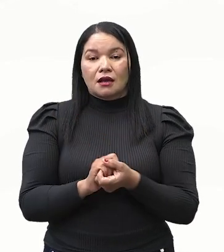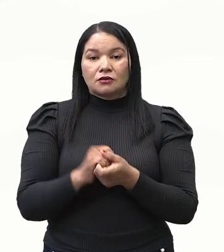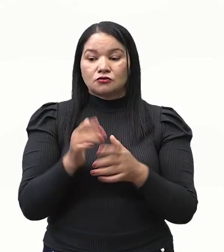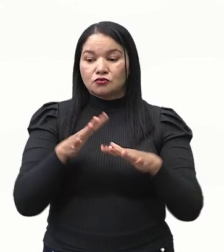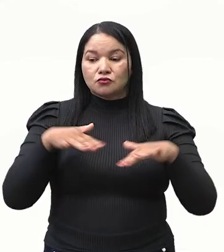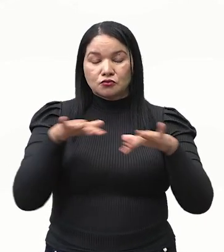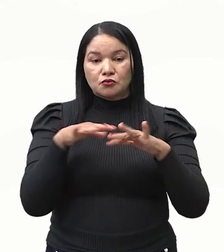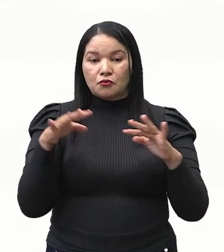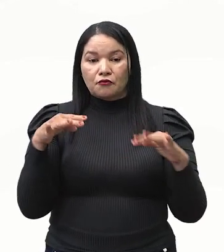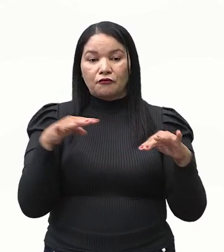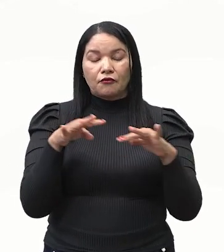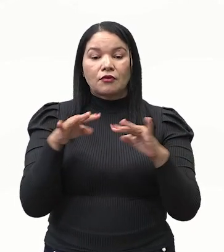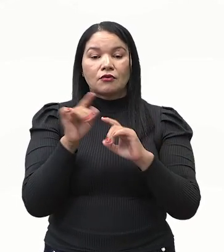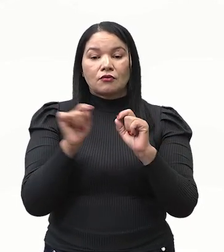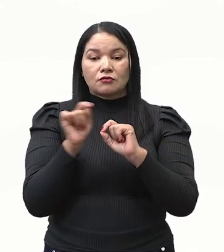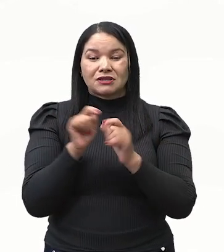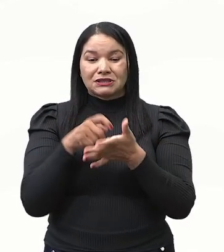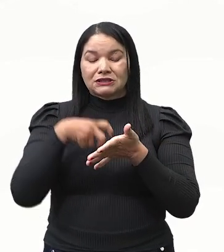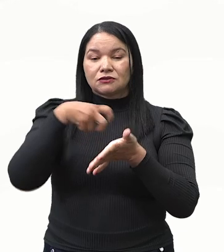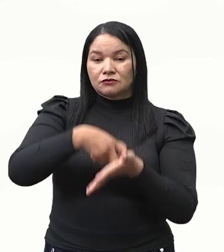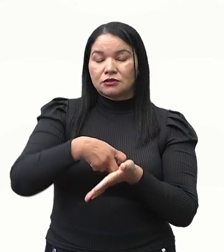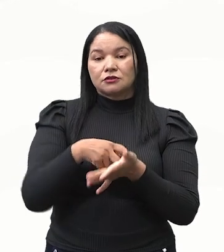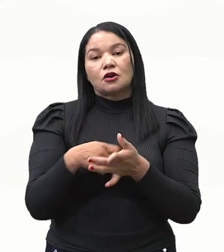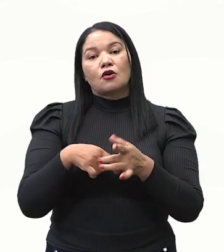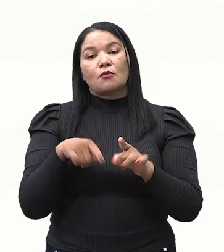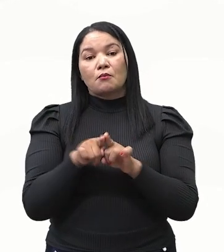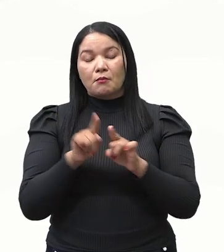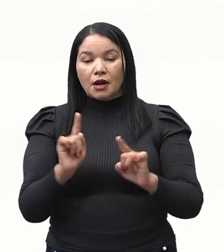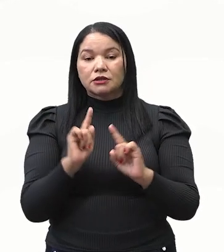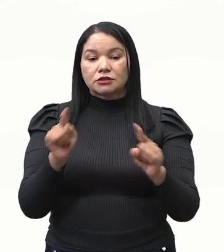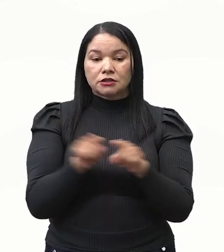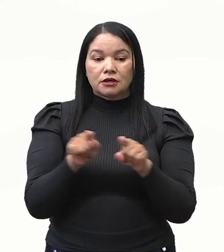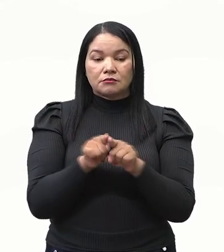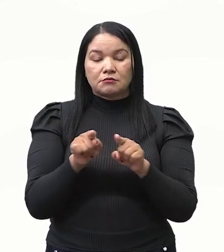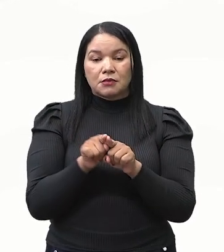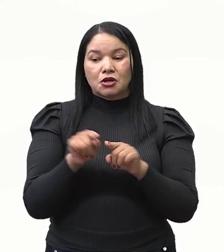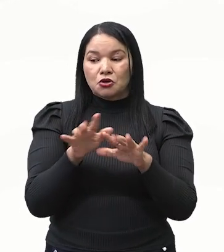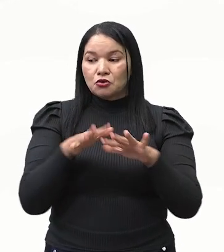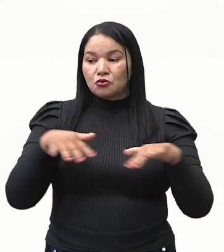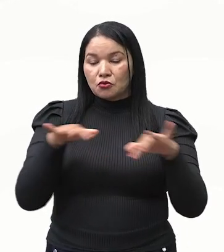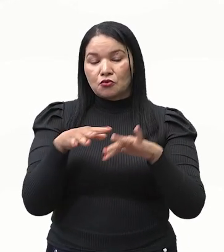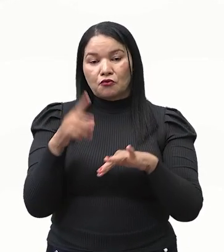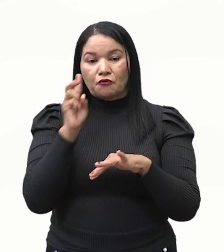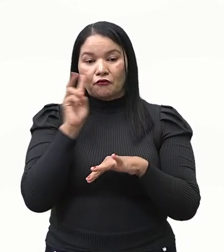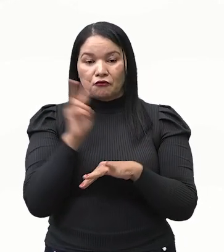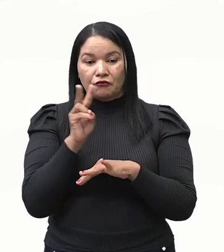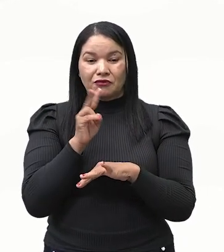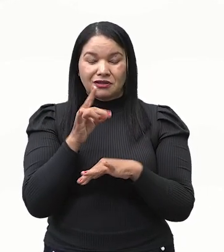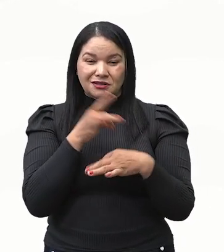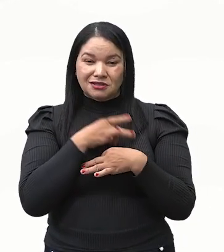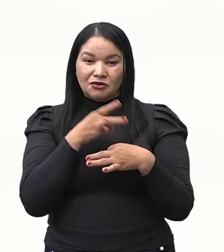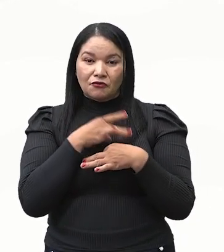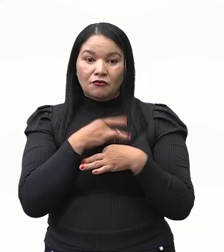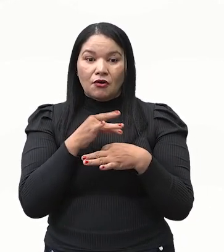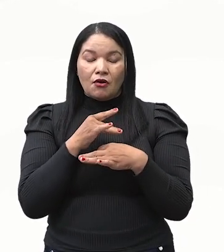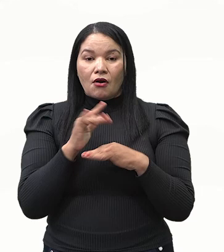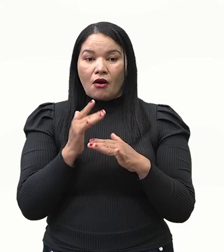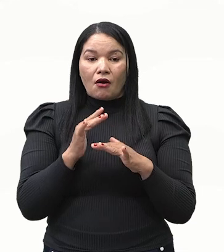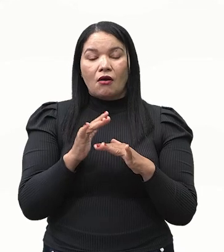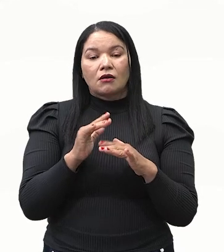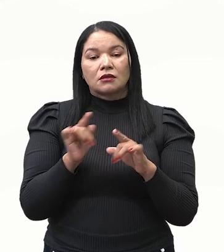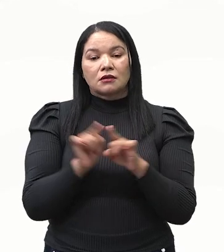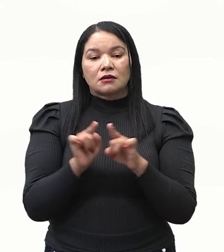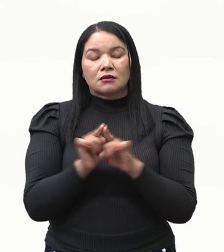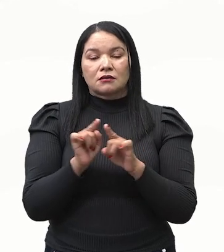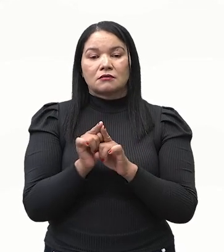indivíduo, mas para intimidar todos os outros escravizados. Esse mecanismo ele ajudava a manter a ordem e a